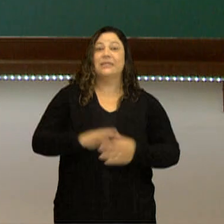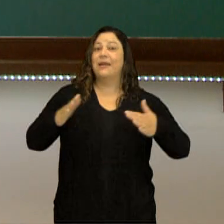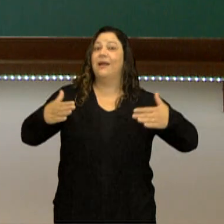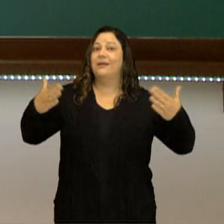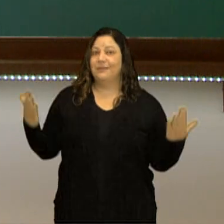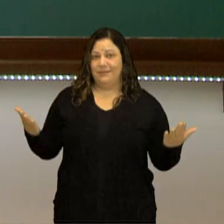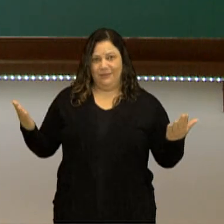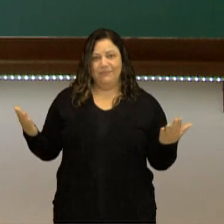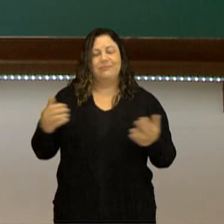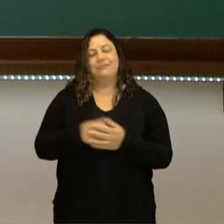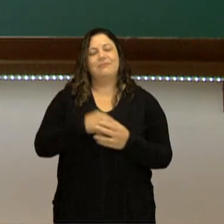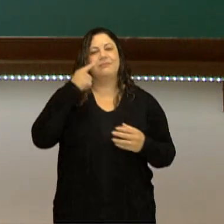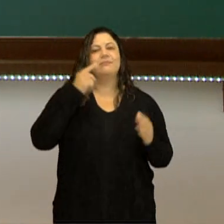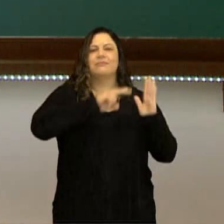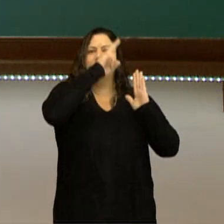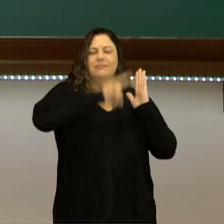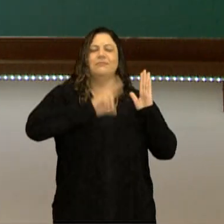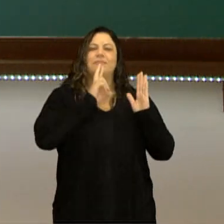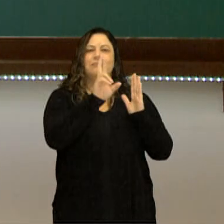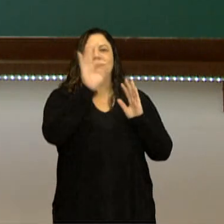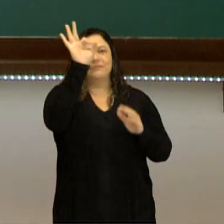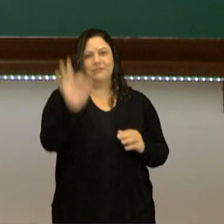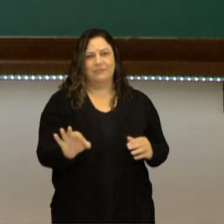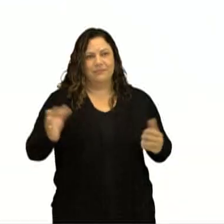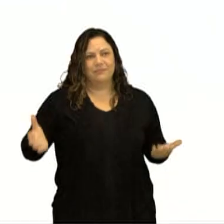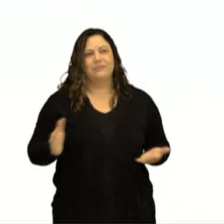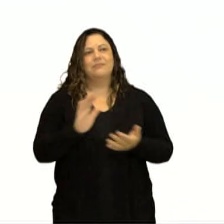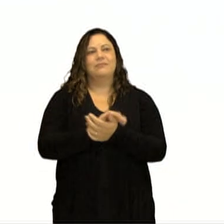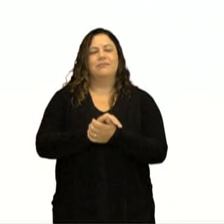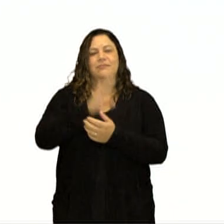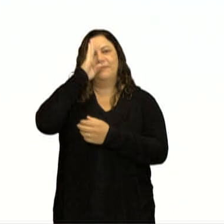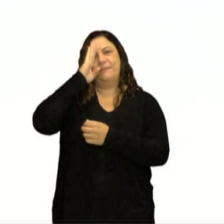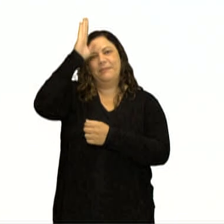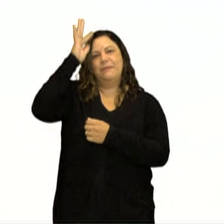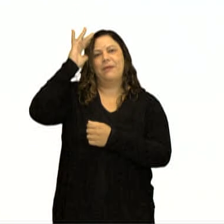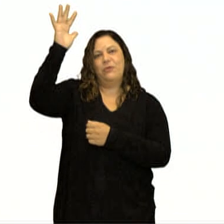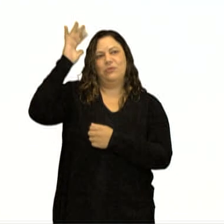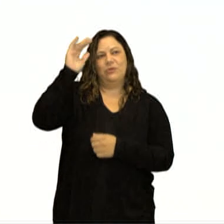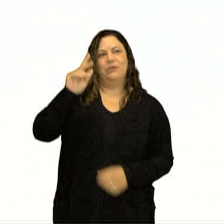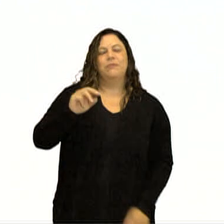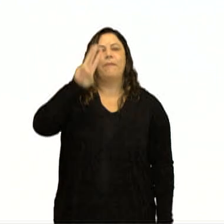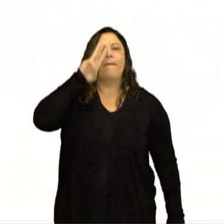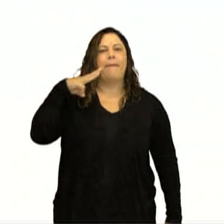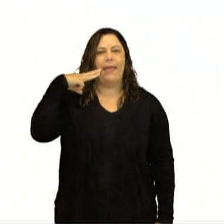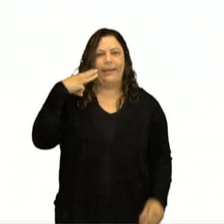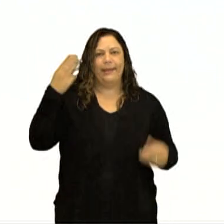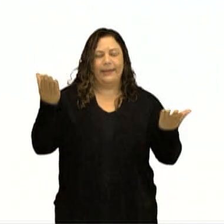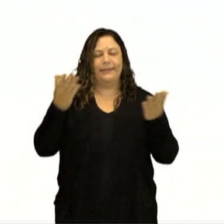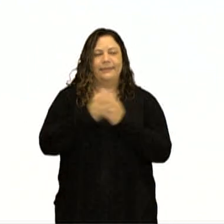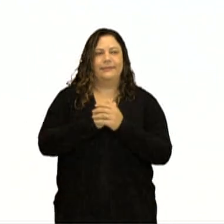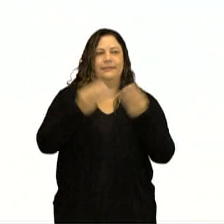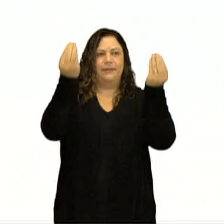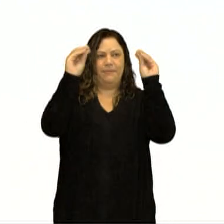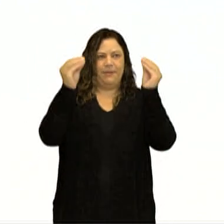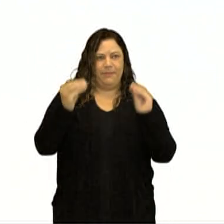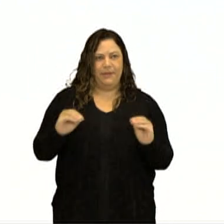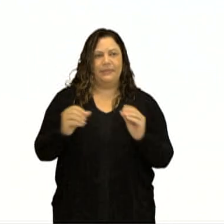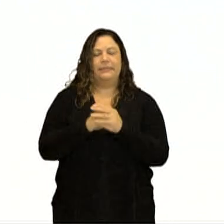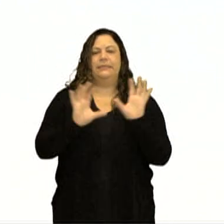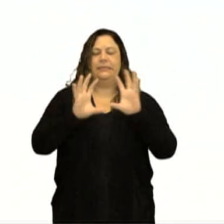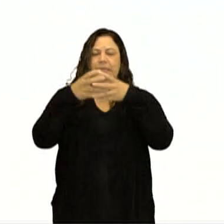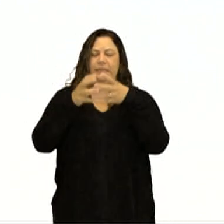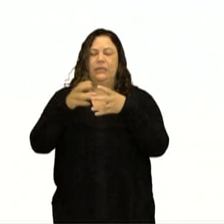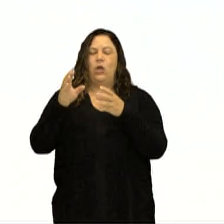Então, pessoal, vamos ver qual é a resposta correta? O principal teórico, Karl Marx, as classes conflitantes,